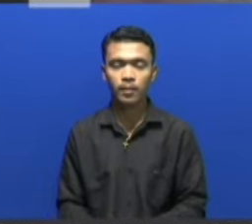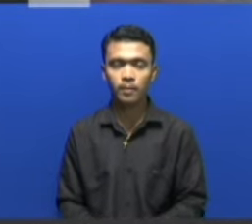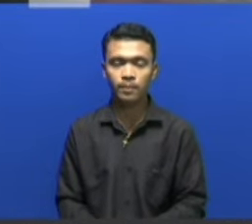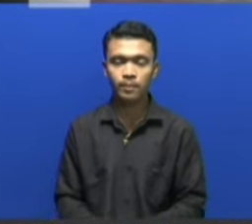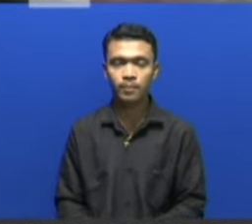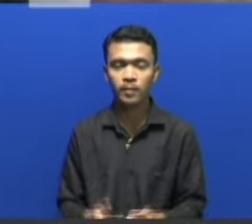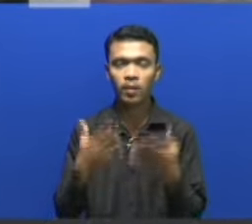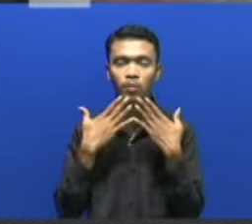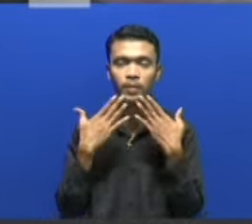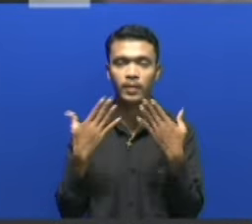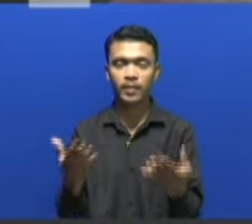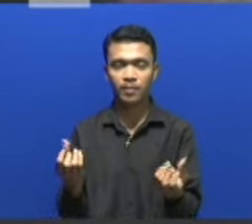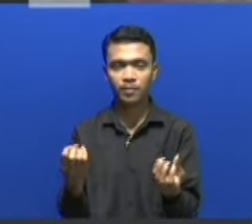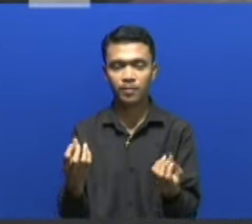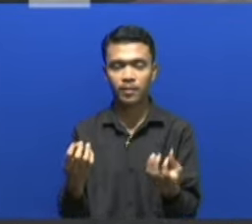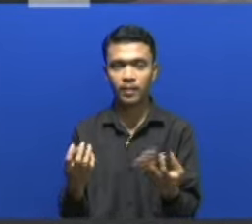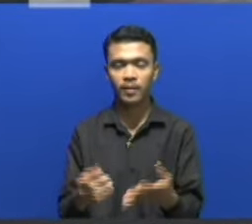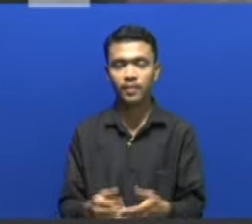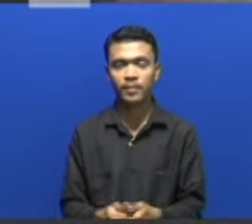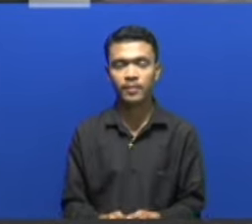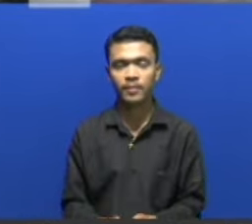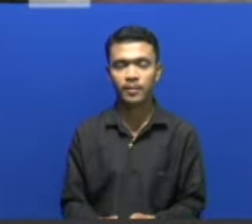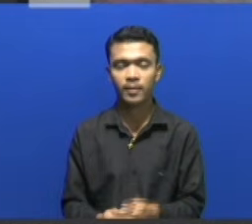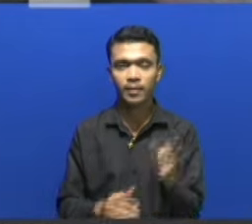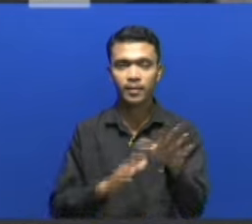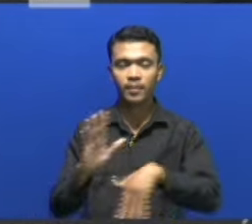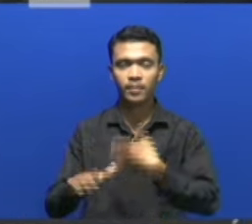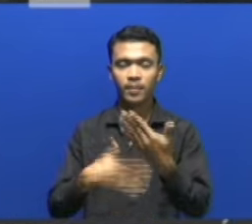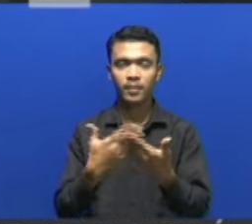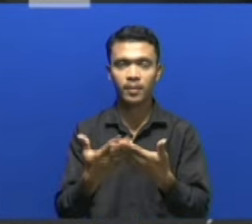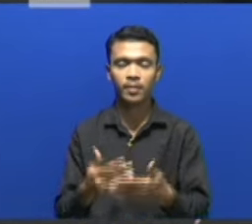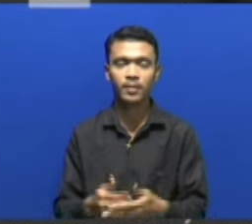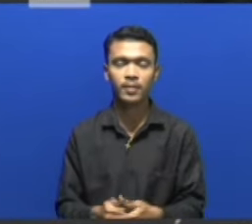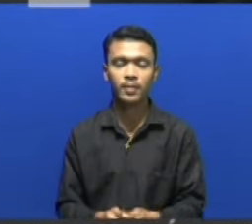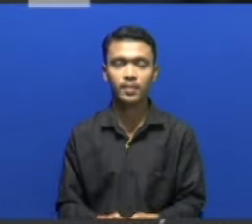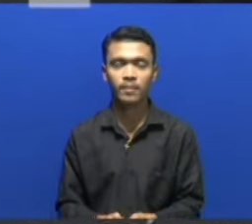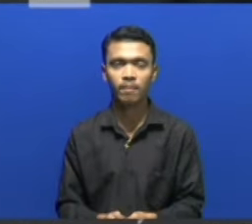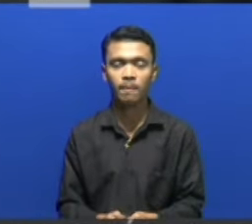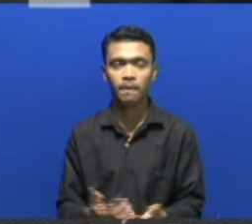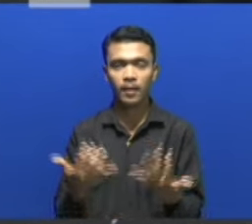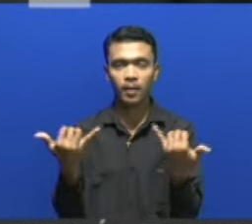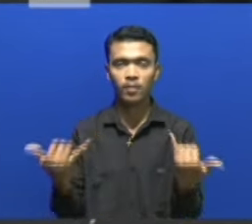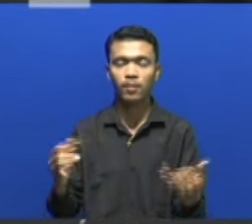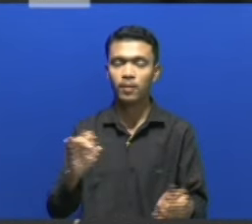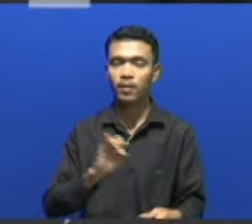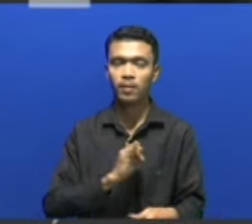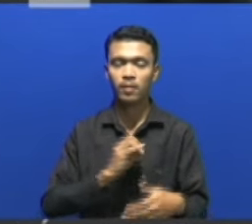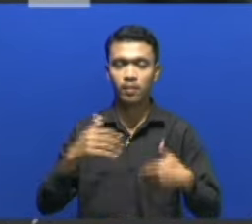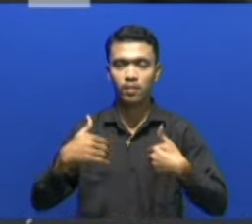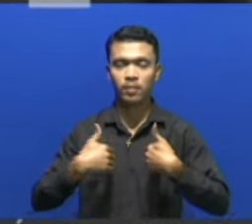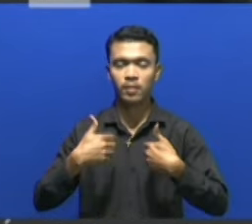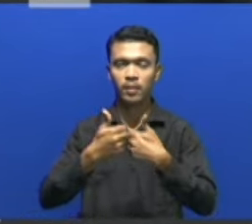Obrigado, Barack Belung, estúdio Central Arta Telica e Colidili. E ouvintes, nos telespectadores rádio na televisão Timor-Leste, da Daungeha, iha